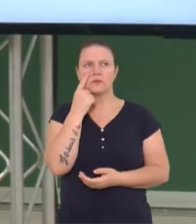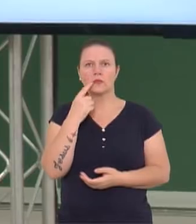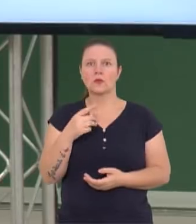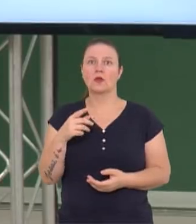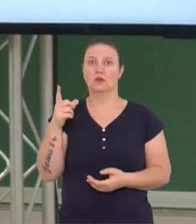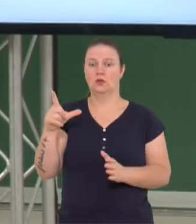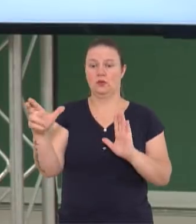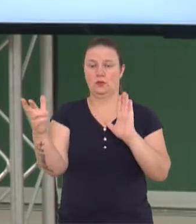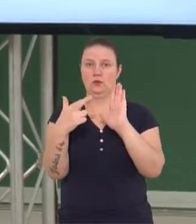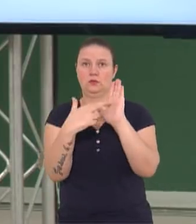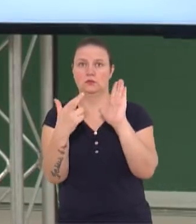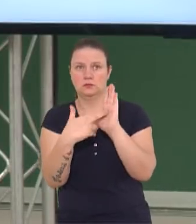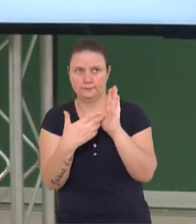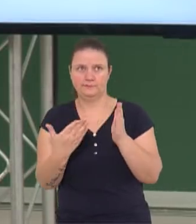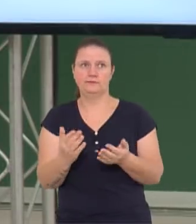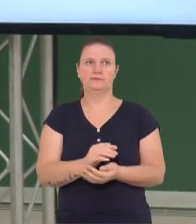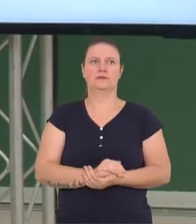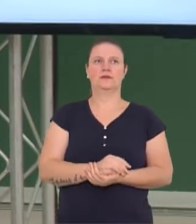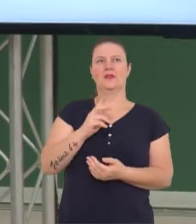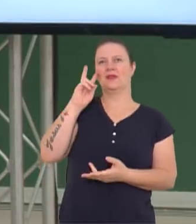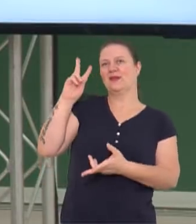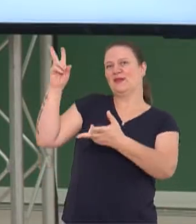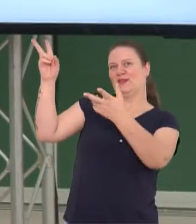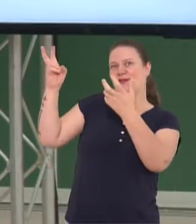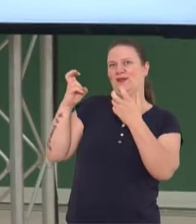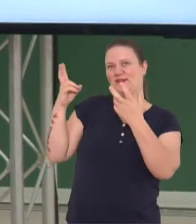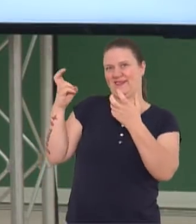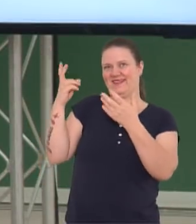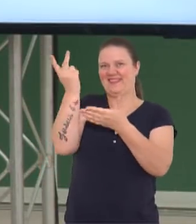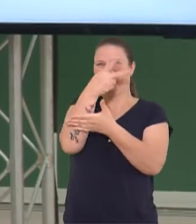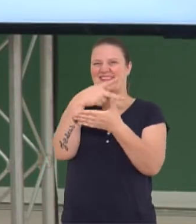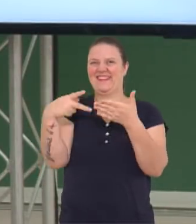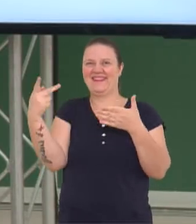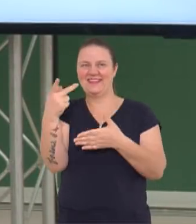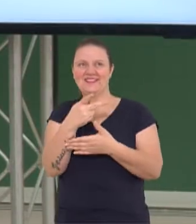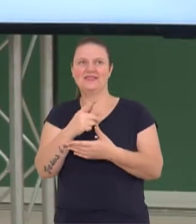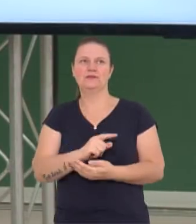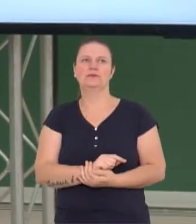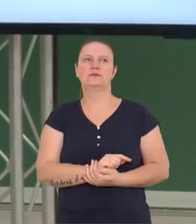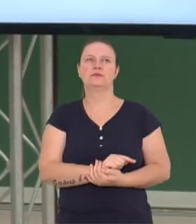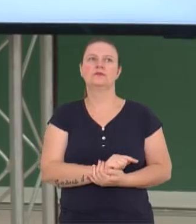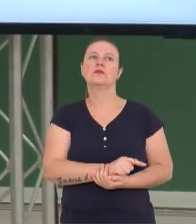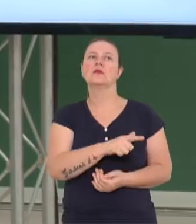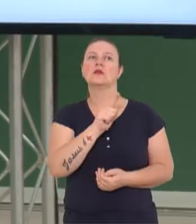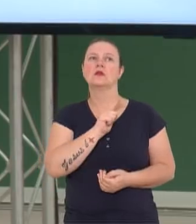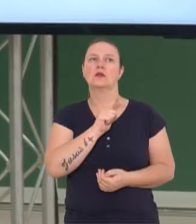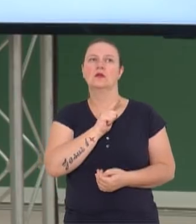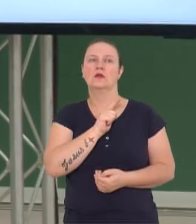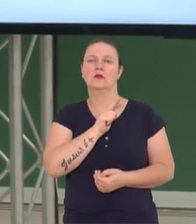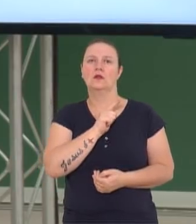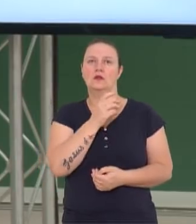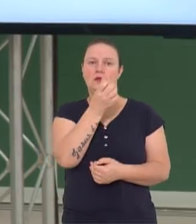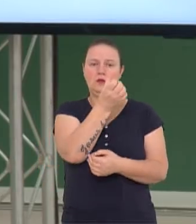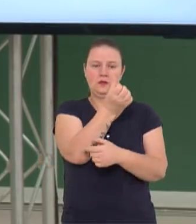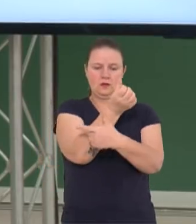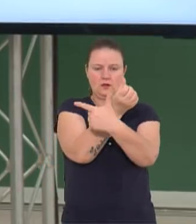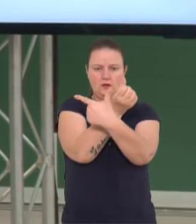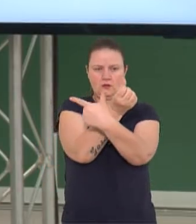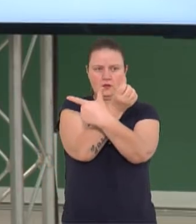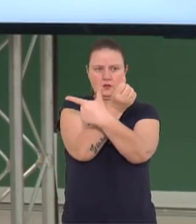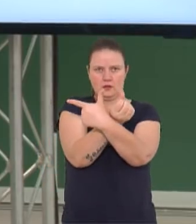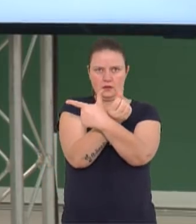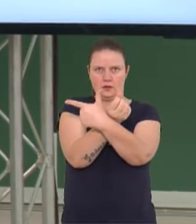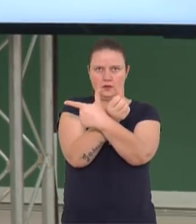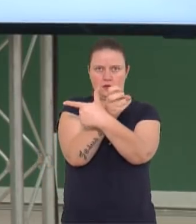dá o restante, não é? Olha lá, olha o desenho que a prof fez. Então eu peguei o 65 e dividi